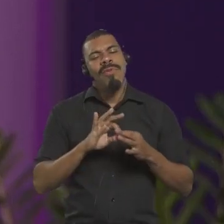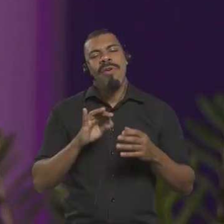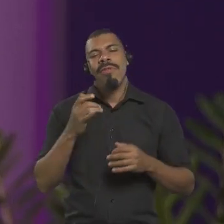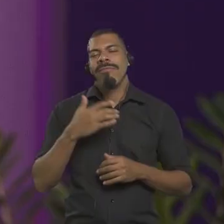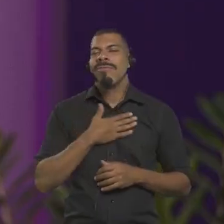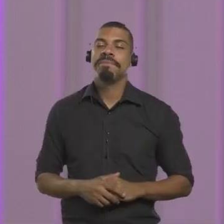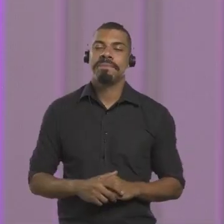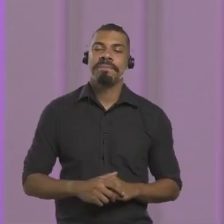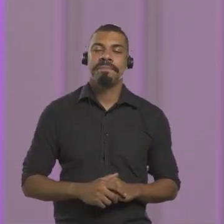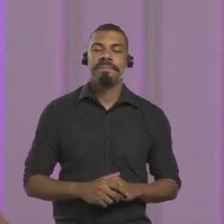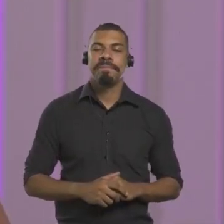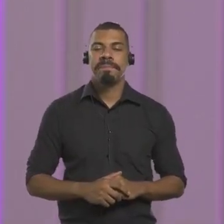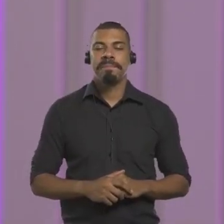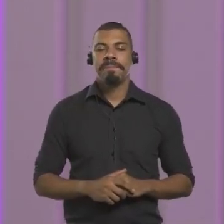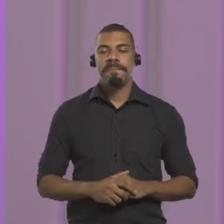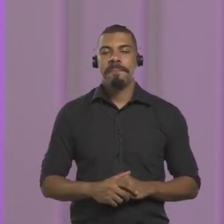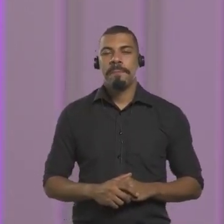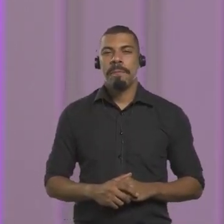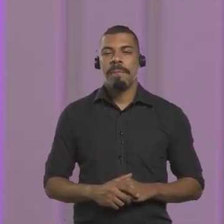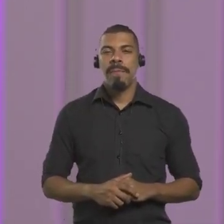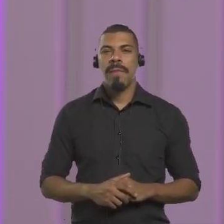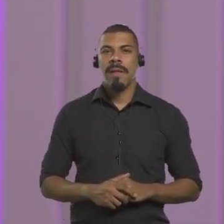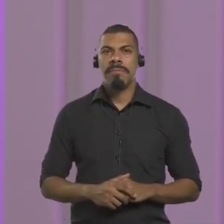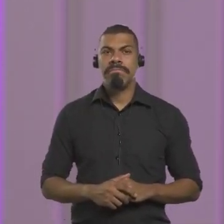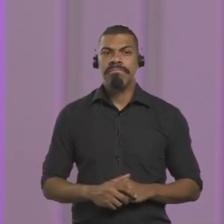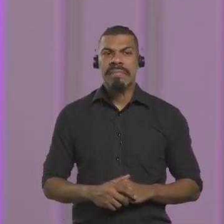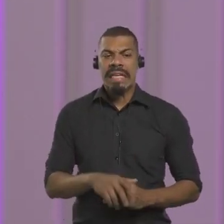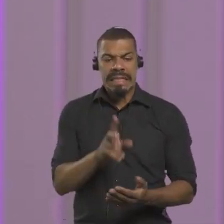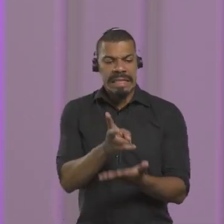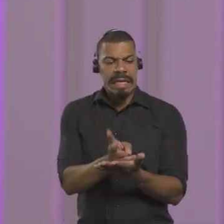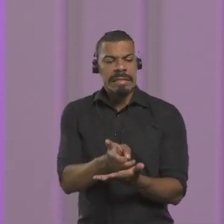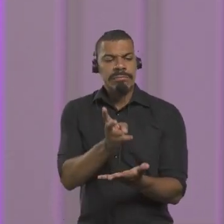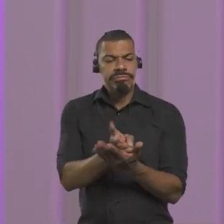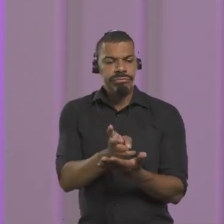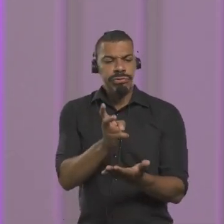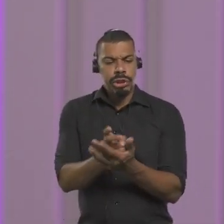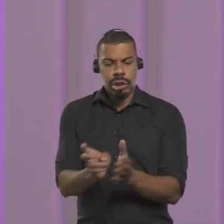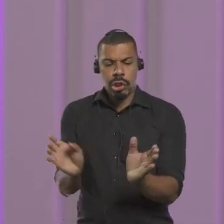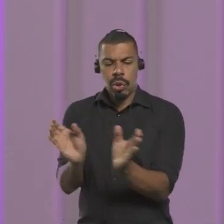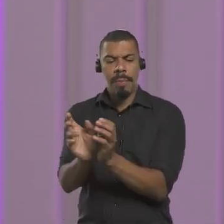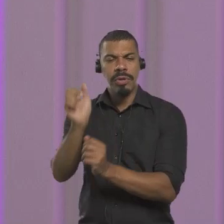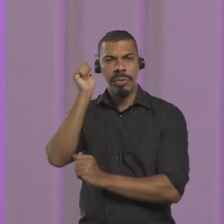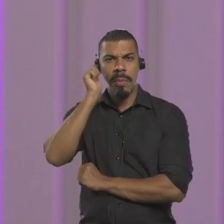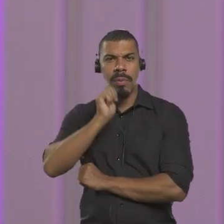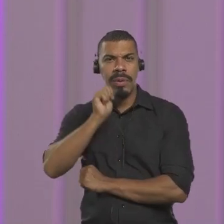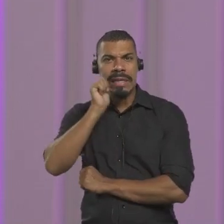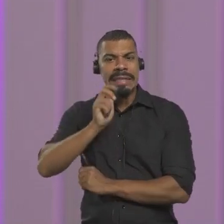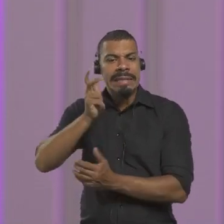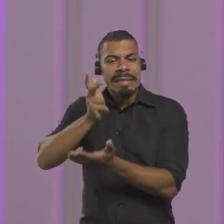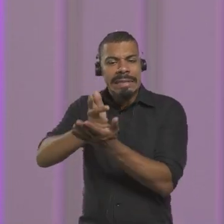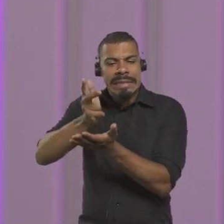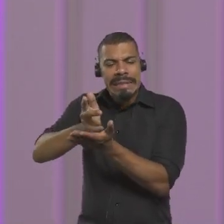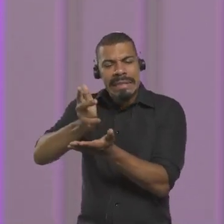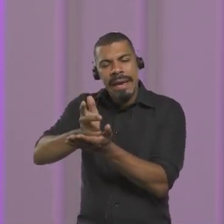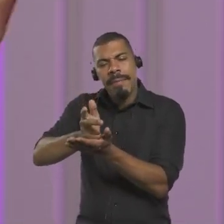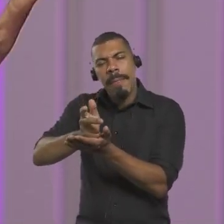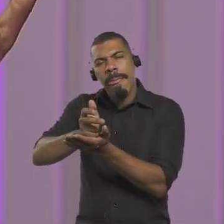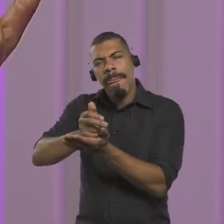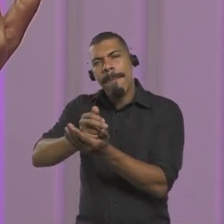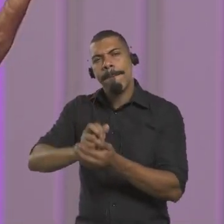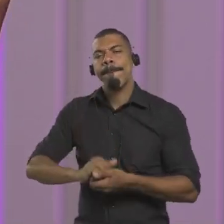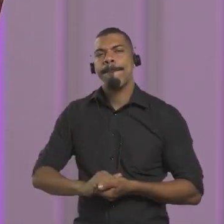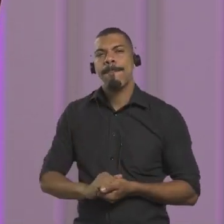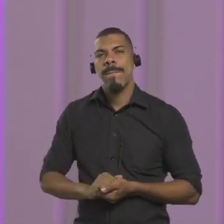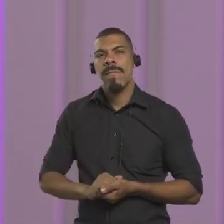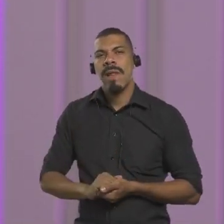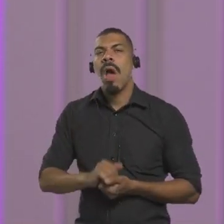gostoso, é gostoso. Parece que a mulher, a gente sempre tem que estar nesse lugar de, por mais que você seja, ainda que você